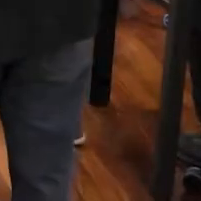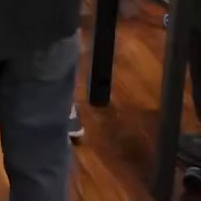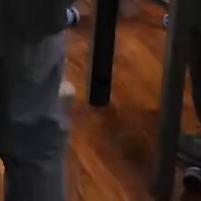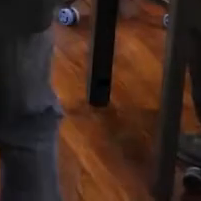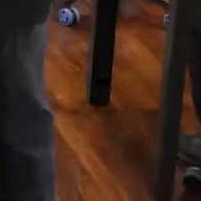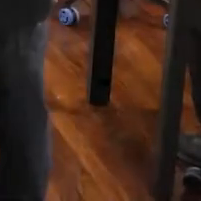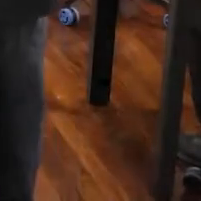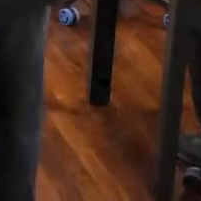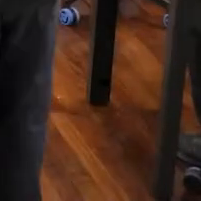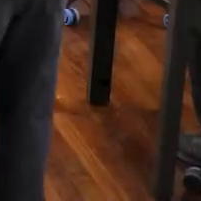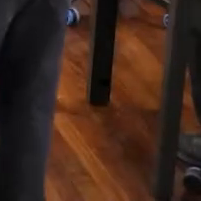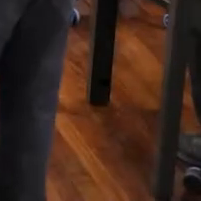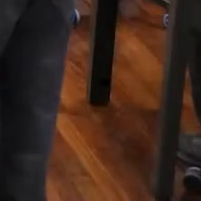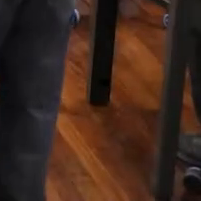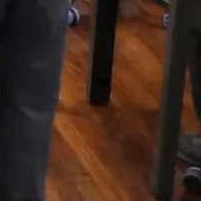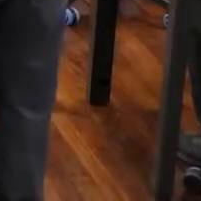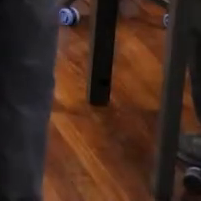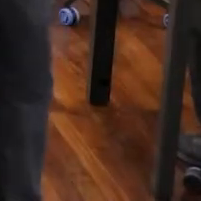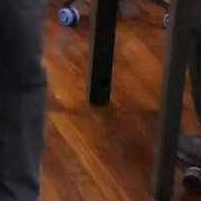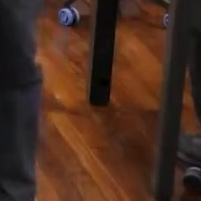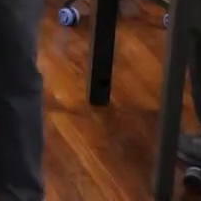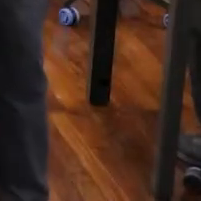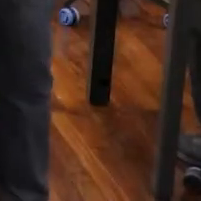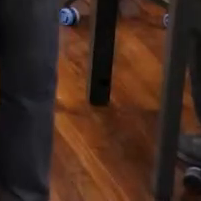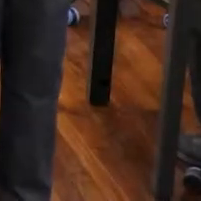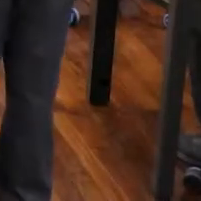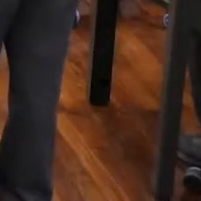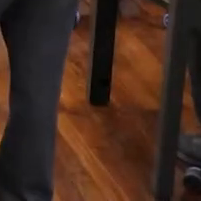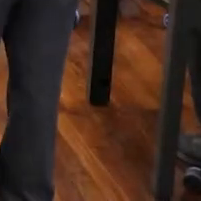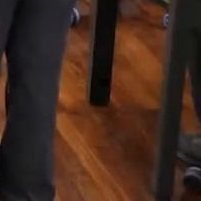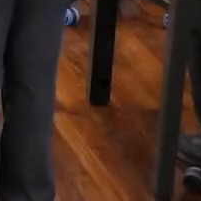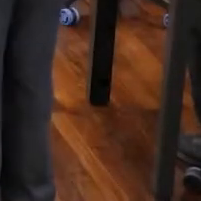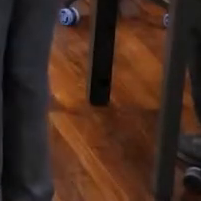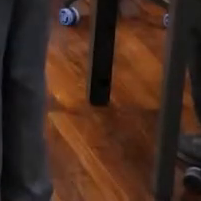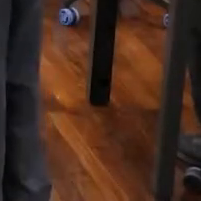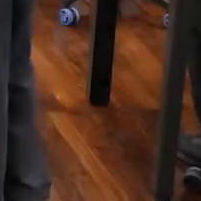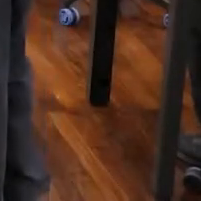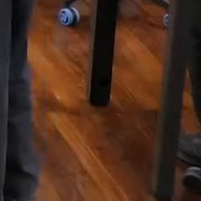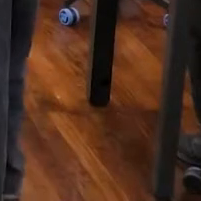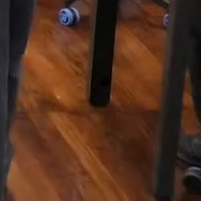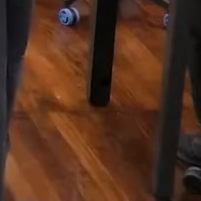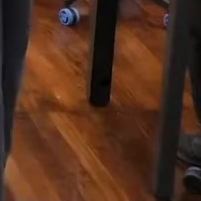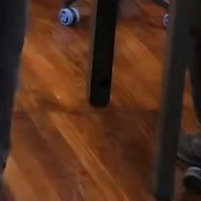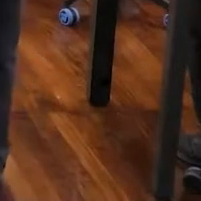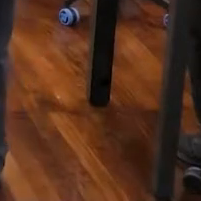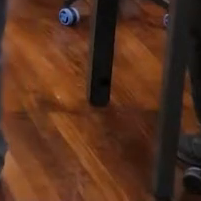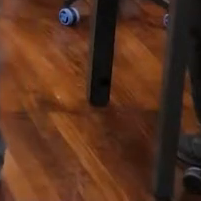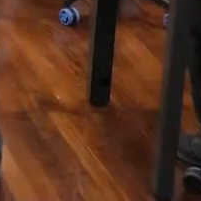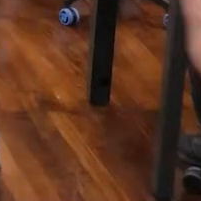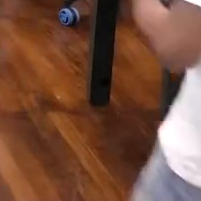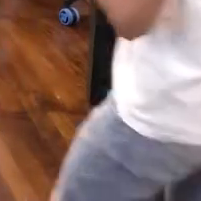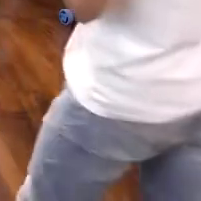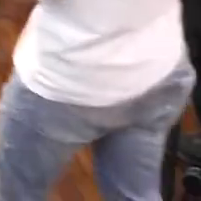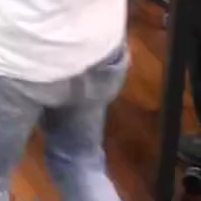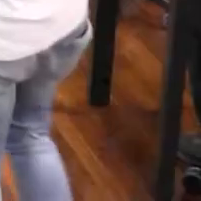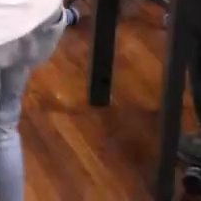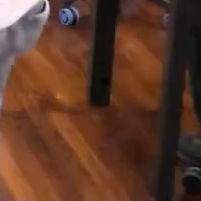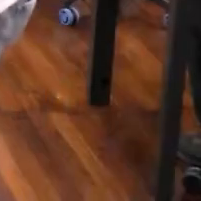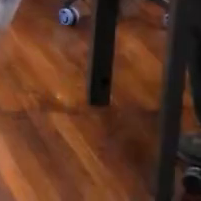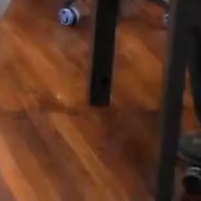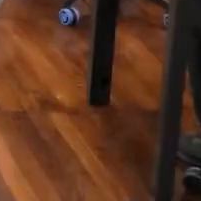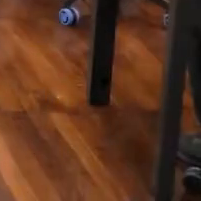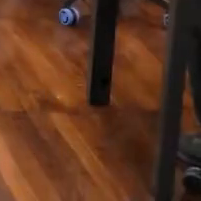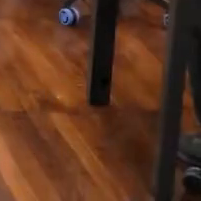Oi boa tarde a todas de todos bem vindos temos aqui um público jovem e bem atuante aqui